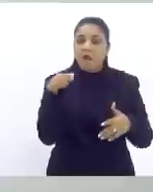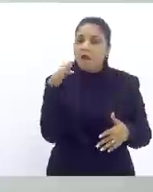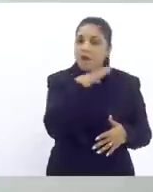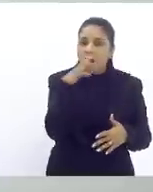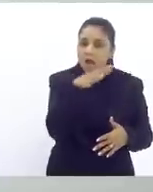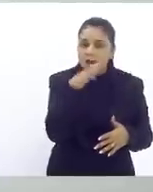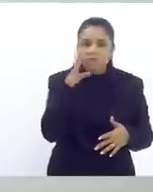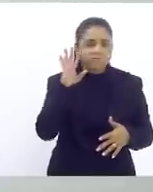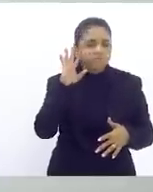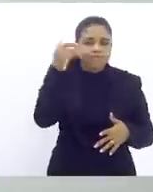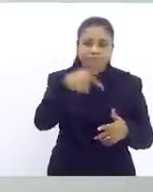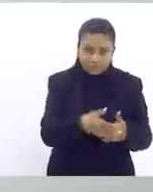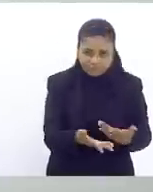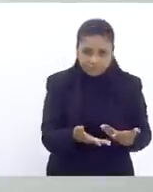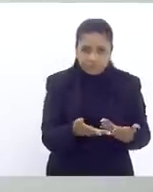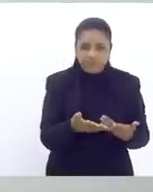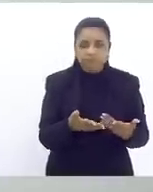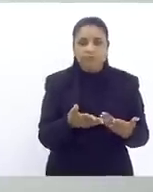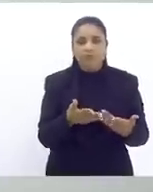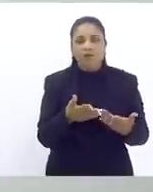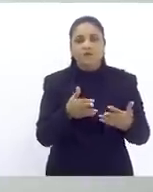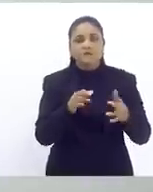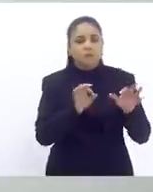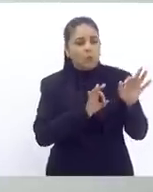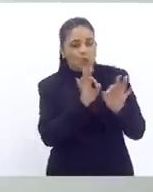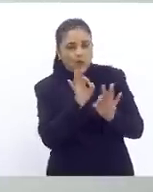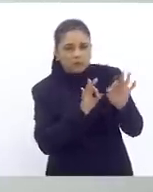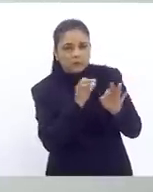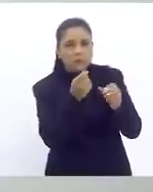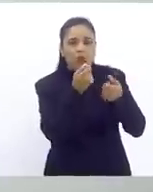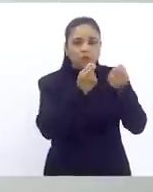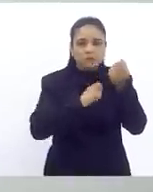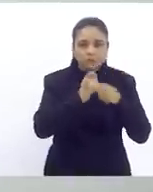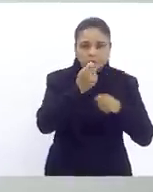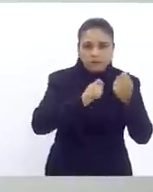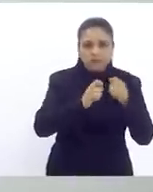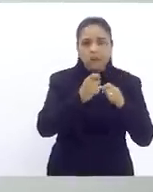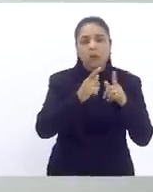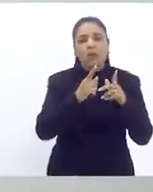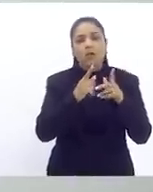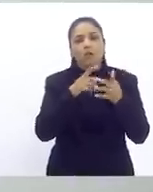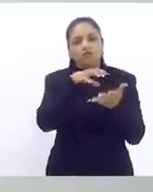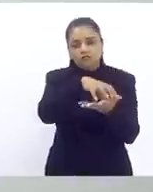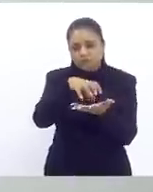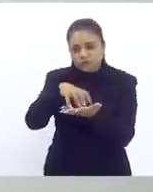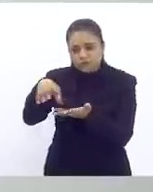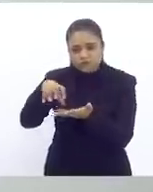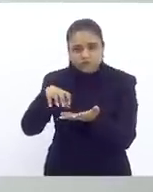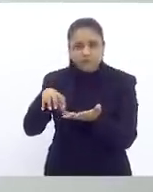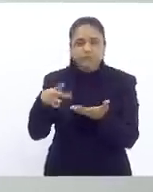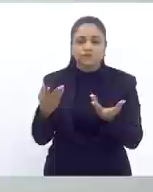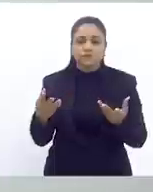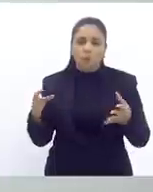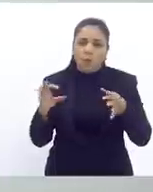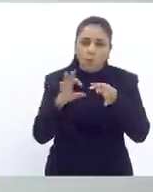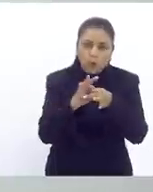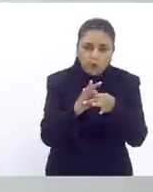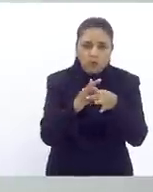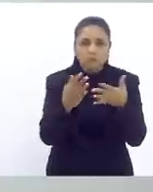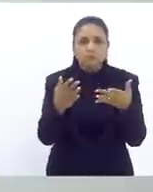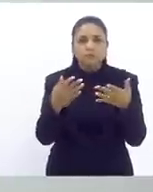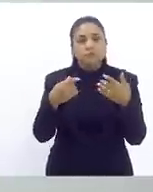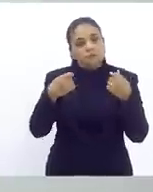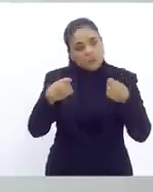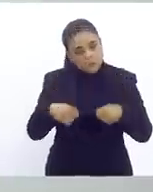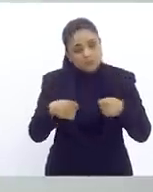né desde a reorganização administrativa divisão de órgãos fusão etc é mas a gente